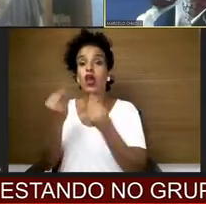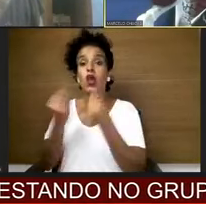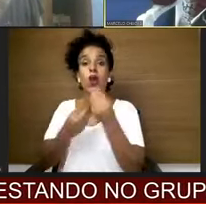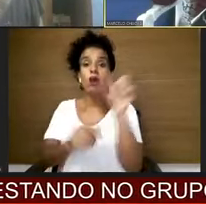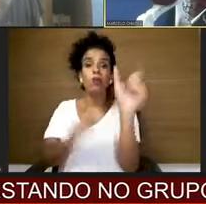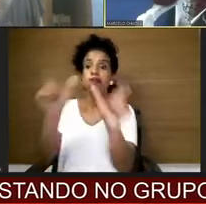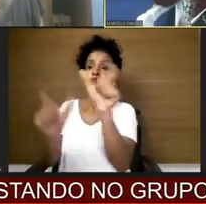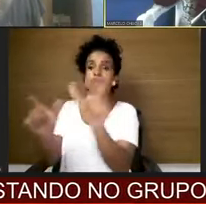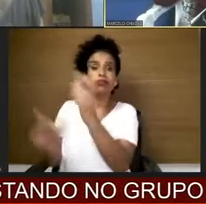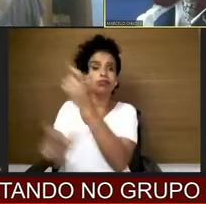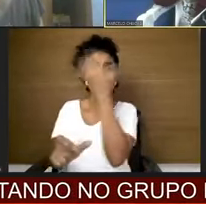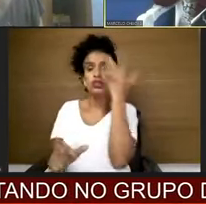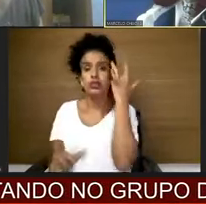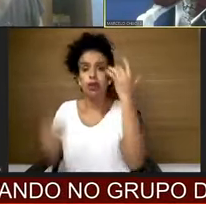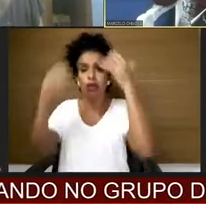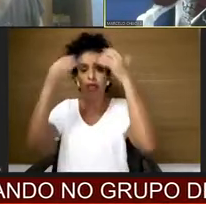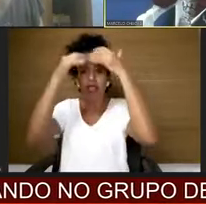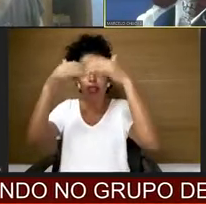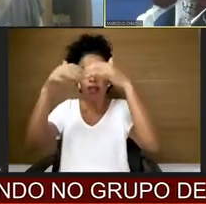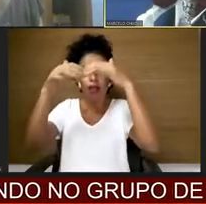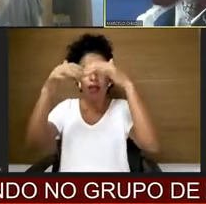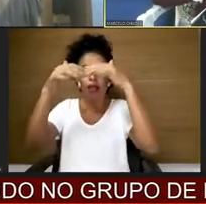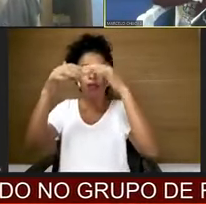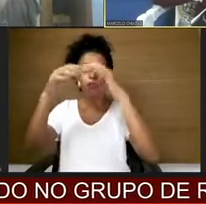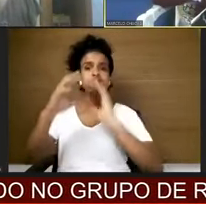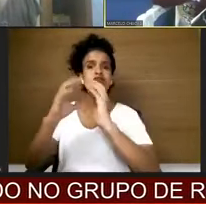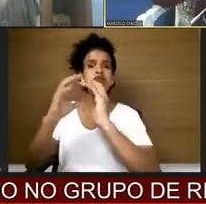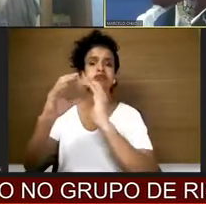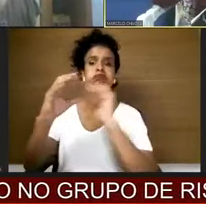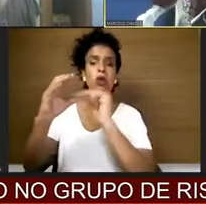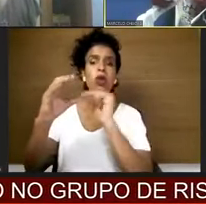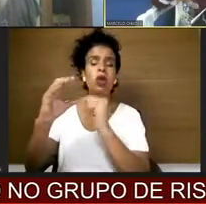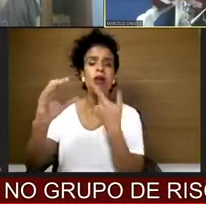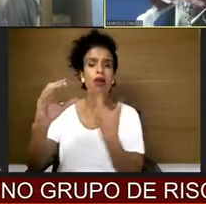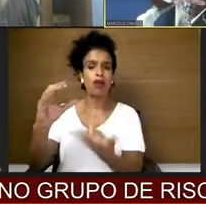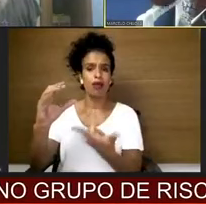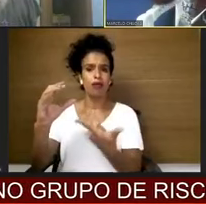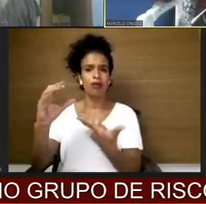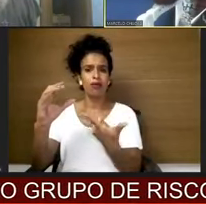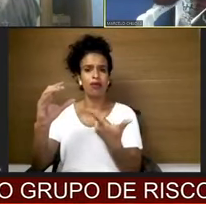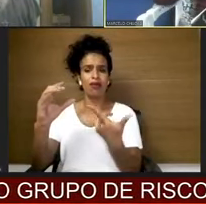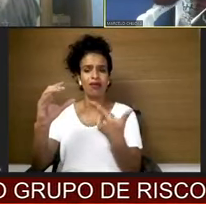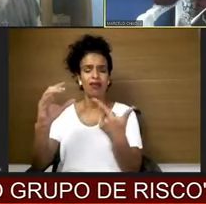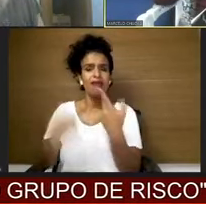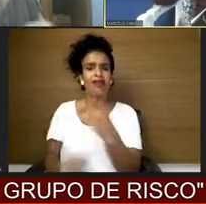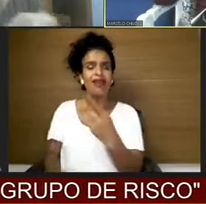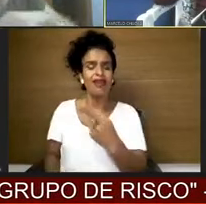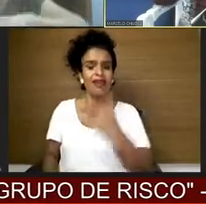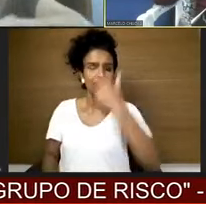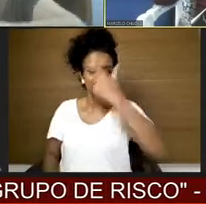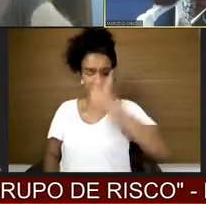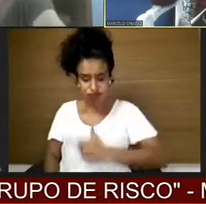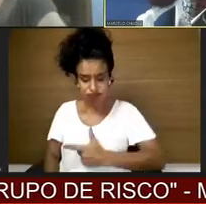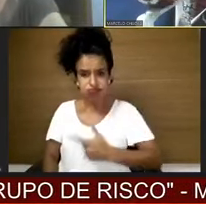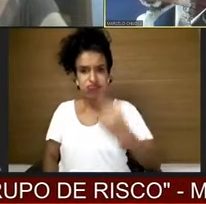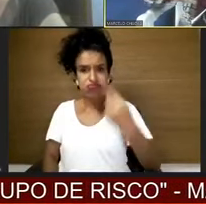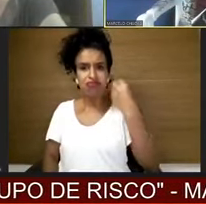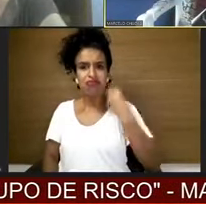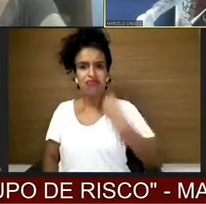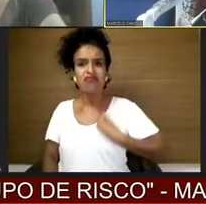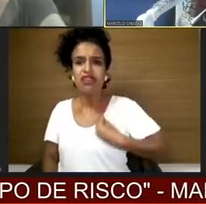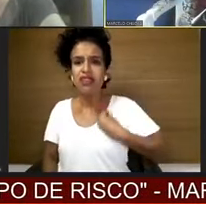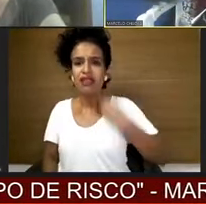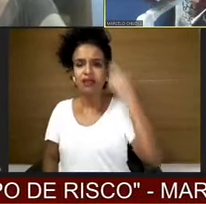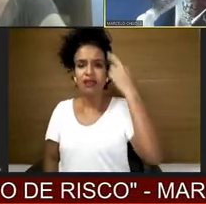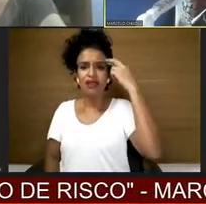ligado muito mais, de maneira, para mim, cíclica, na questão da subalternalidade. Então, assim, essa